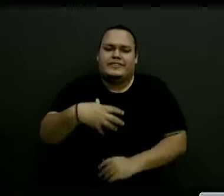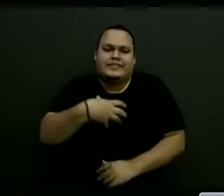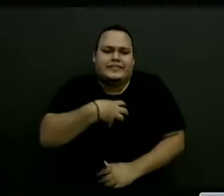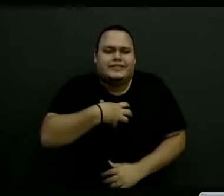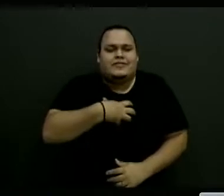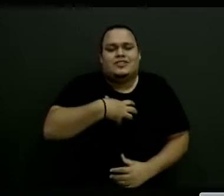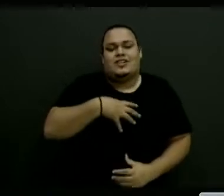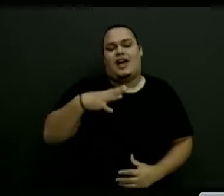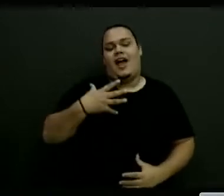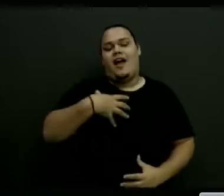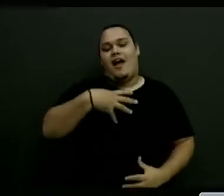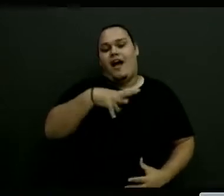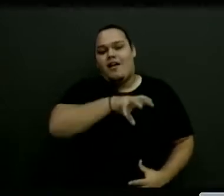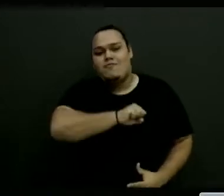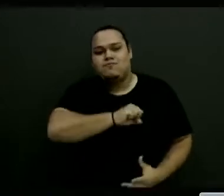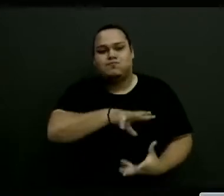almas.